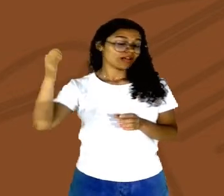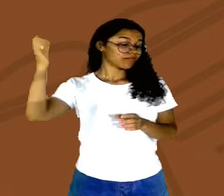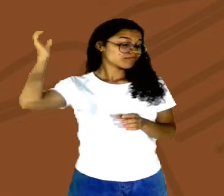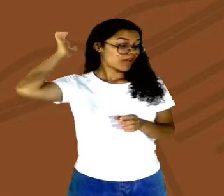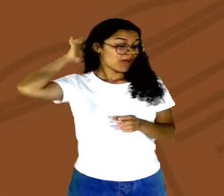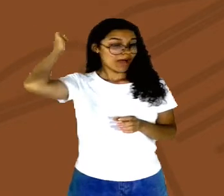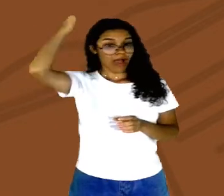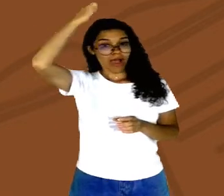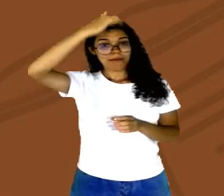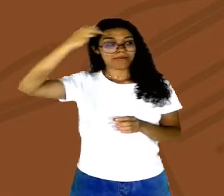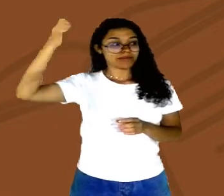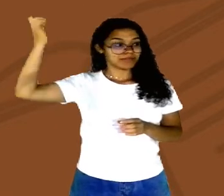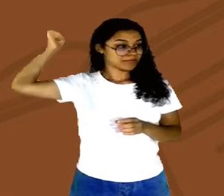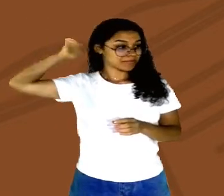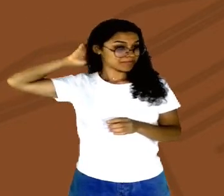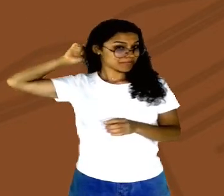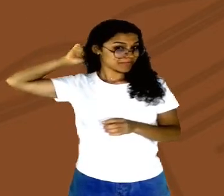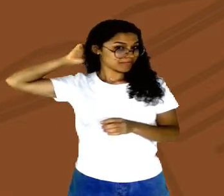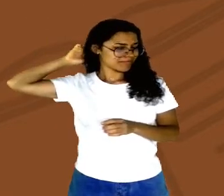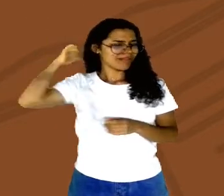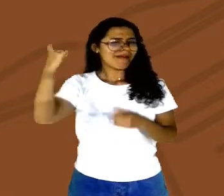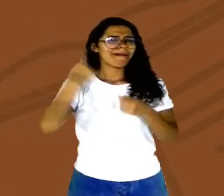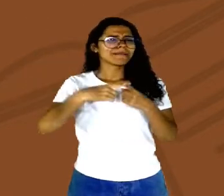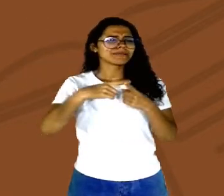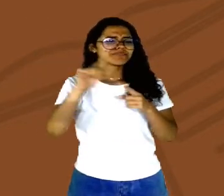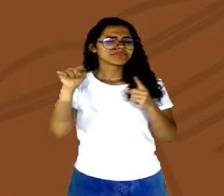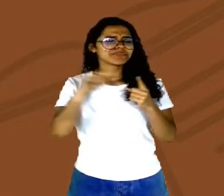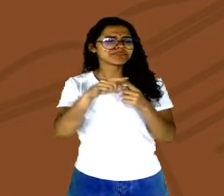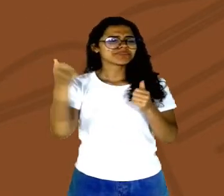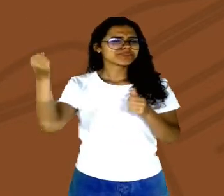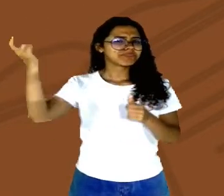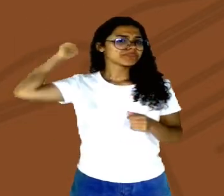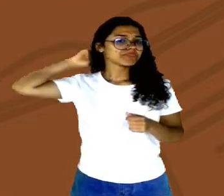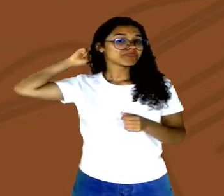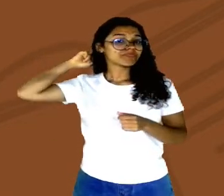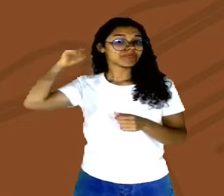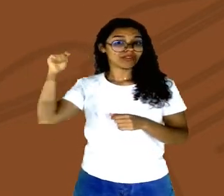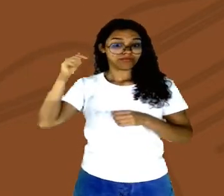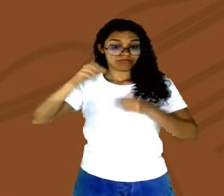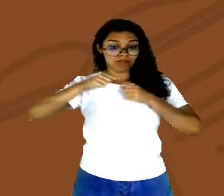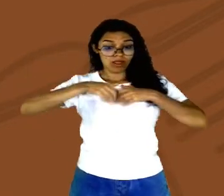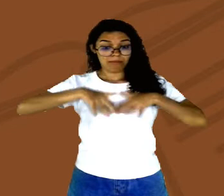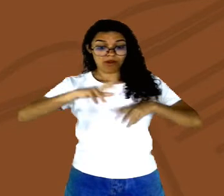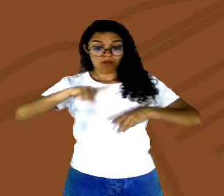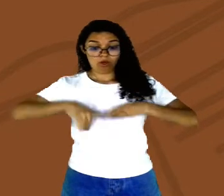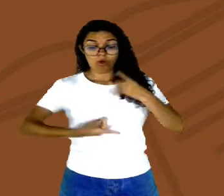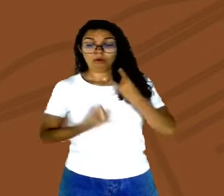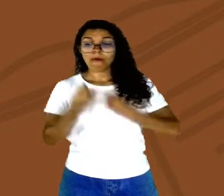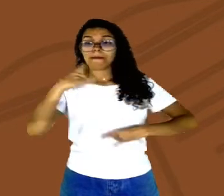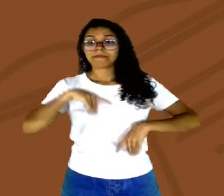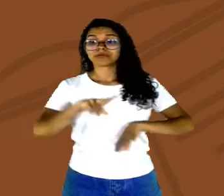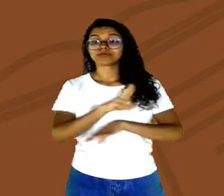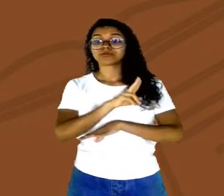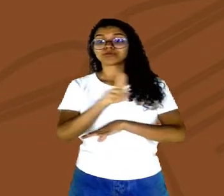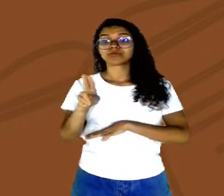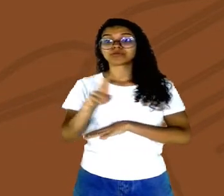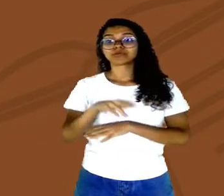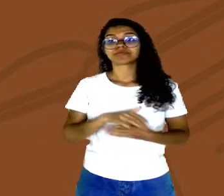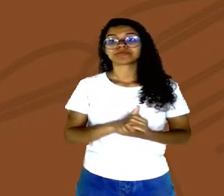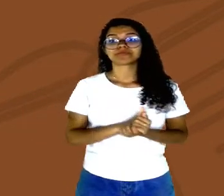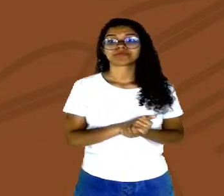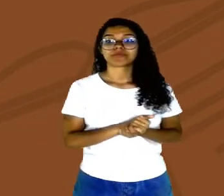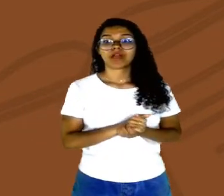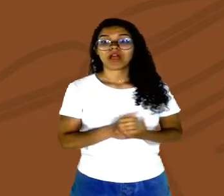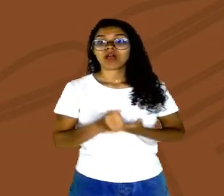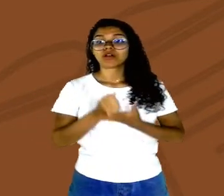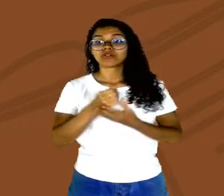Ô professor, para que serve a glândula pineal? Ela secreta aí um hormônio chamado e atua na